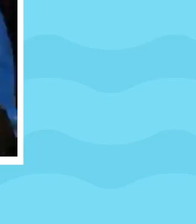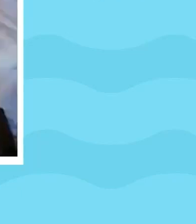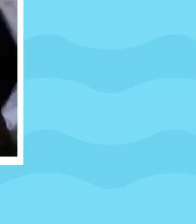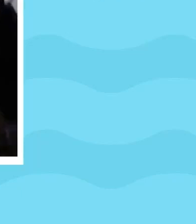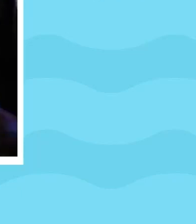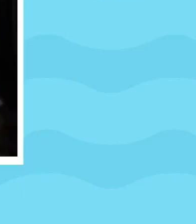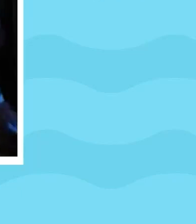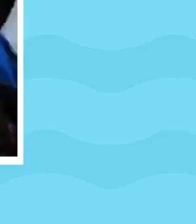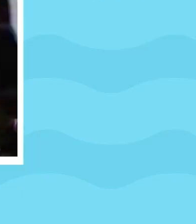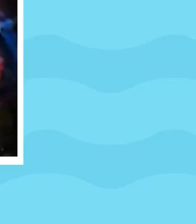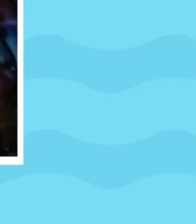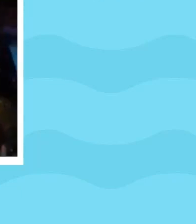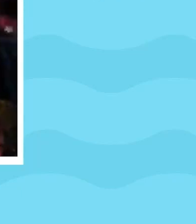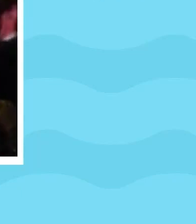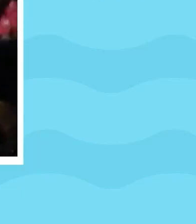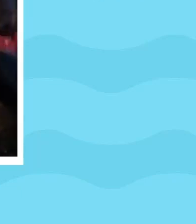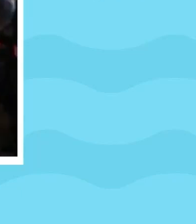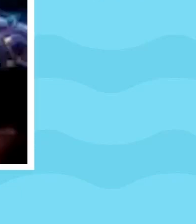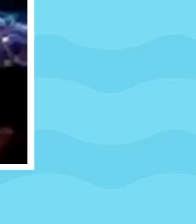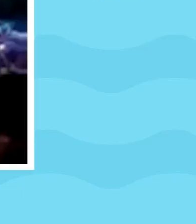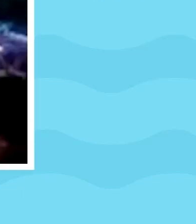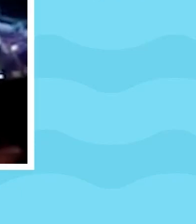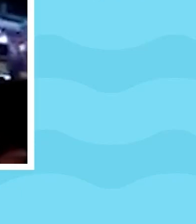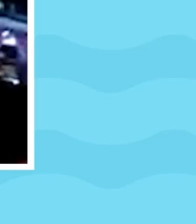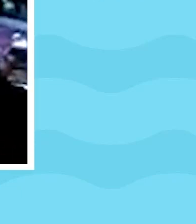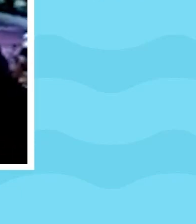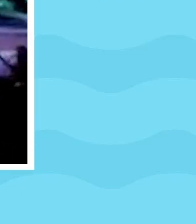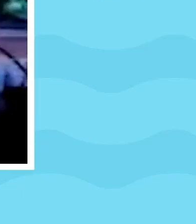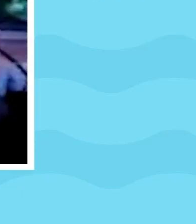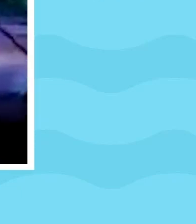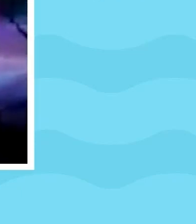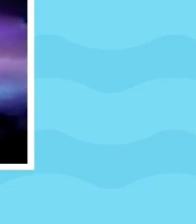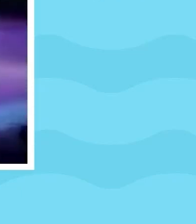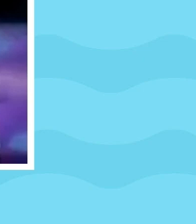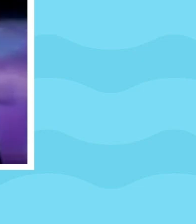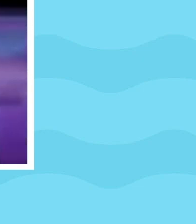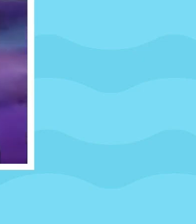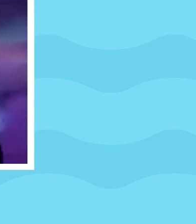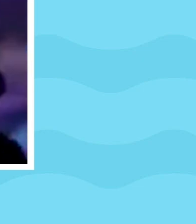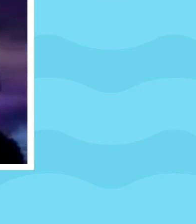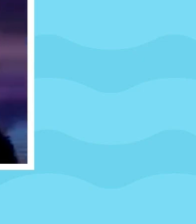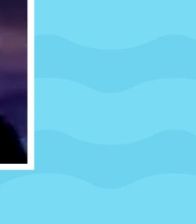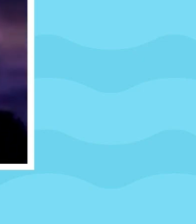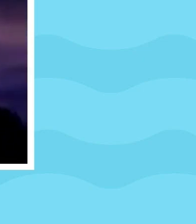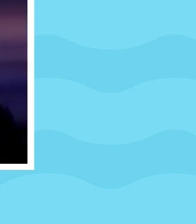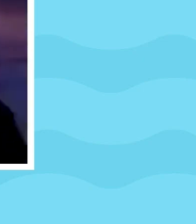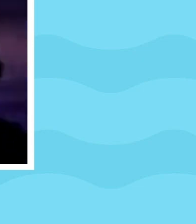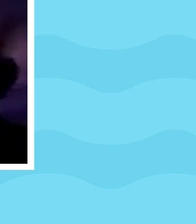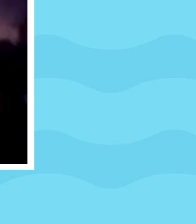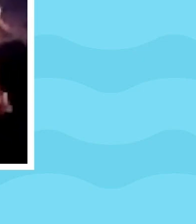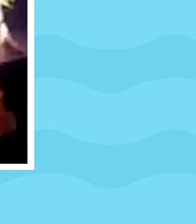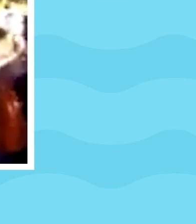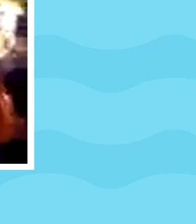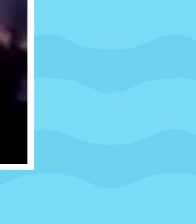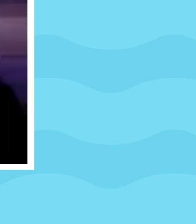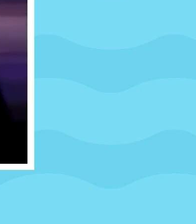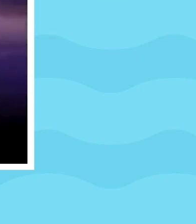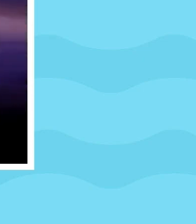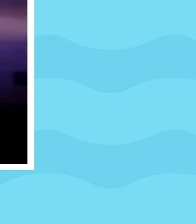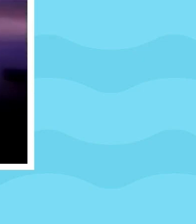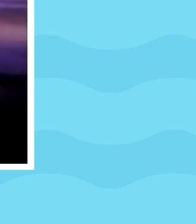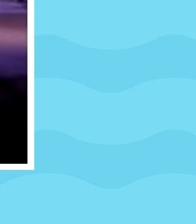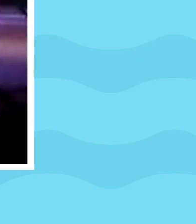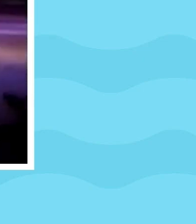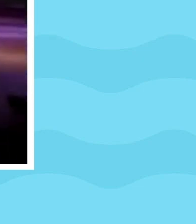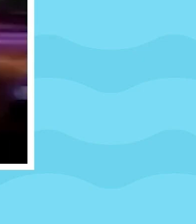das pereiras. Eu devo fugir, vai! Com a ajuda dos filhos, para dar continuidade à